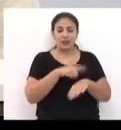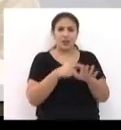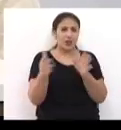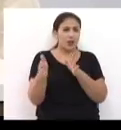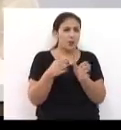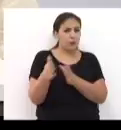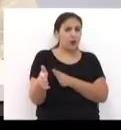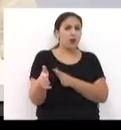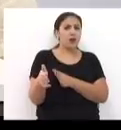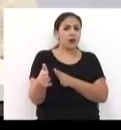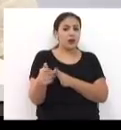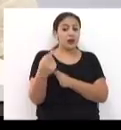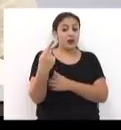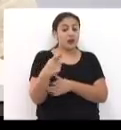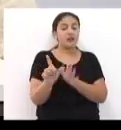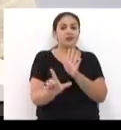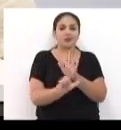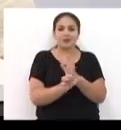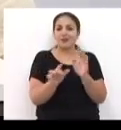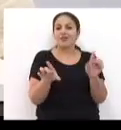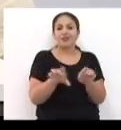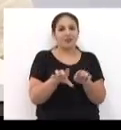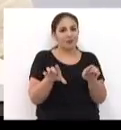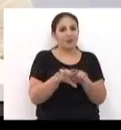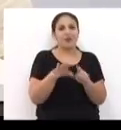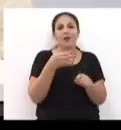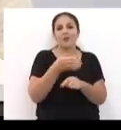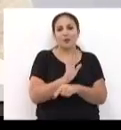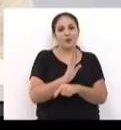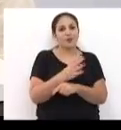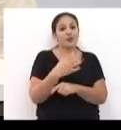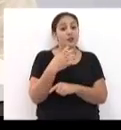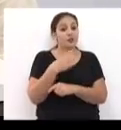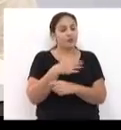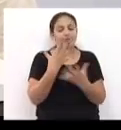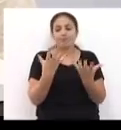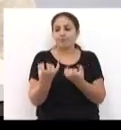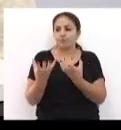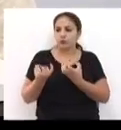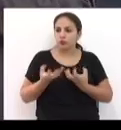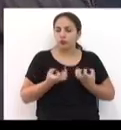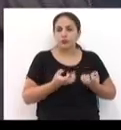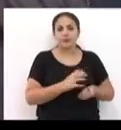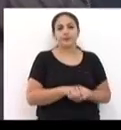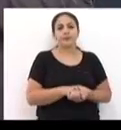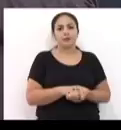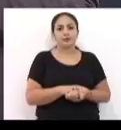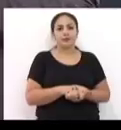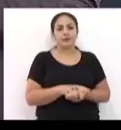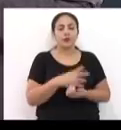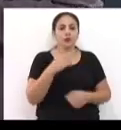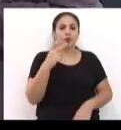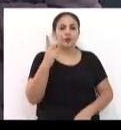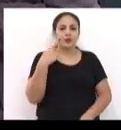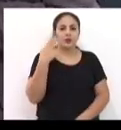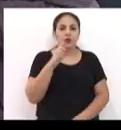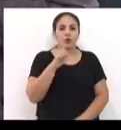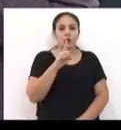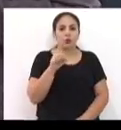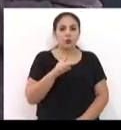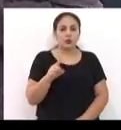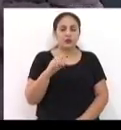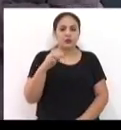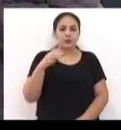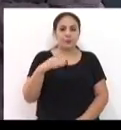mas, na época, essa lei também foi aprovada de forma unânime. O pedetista Luiz Miguel afirma